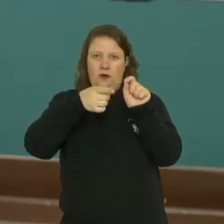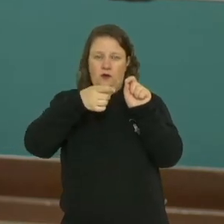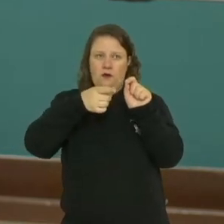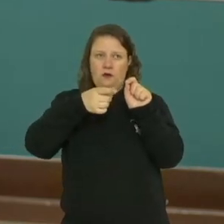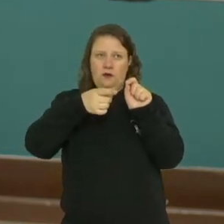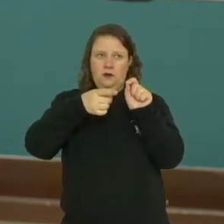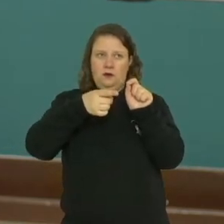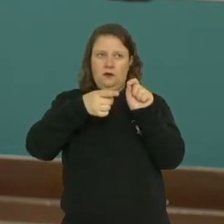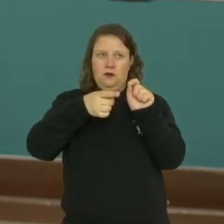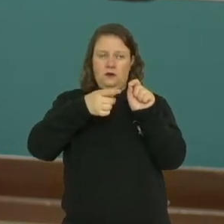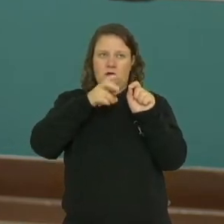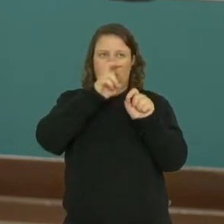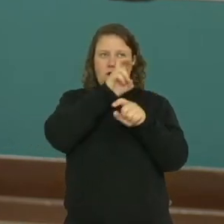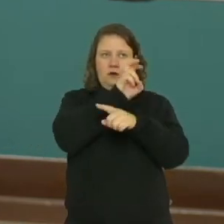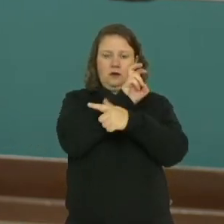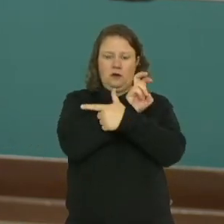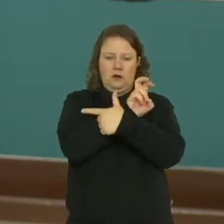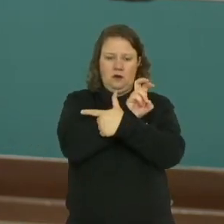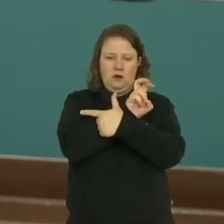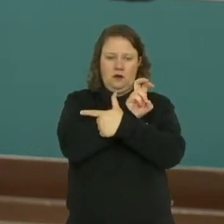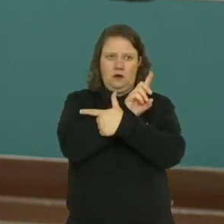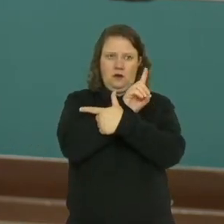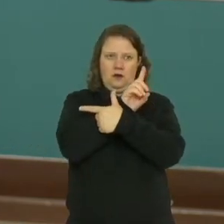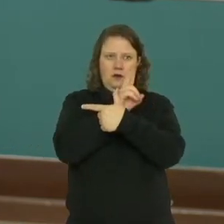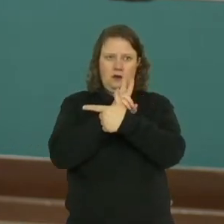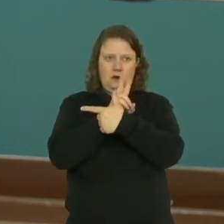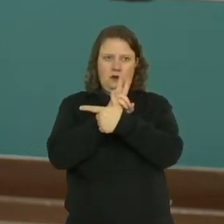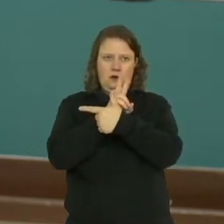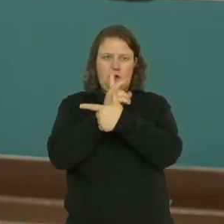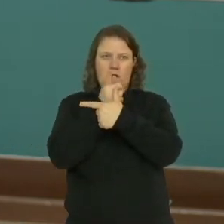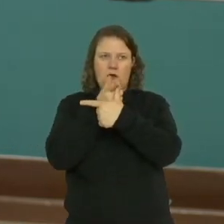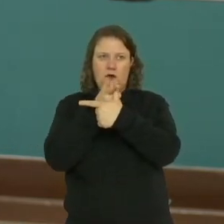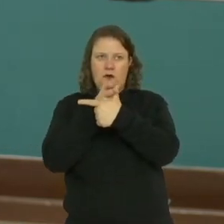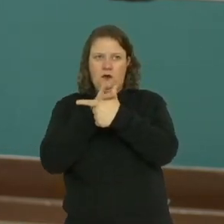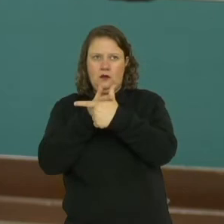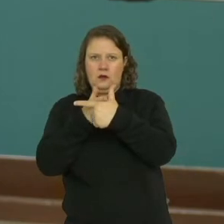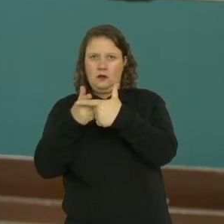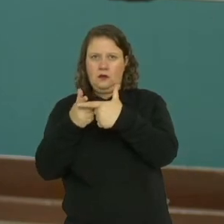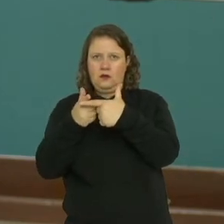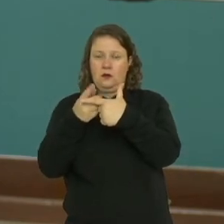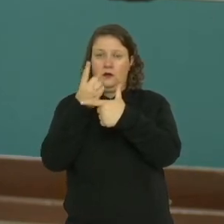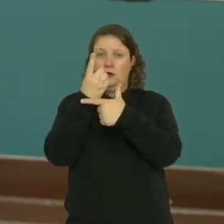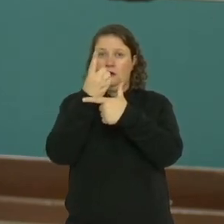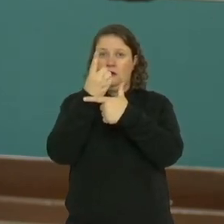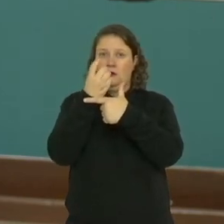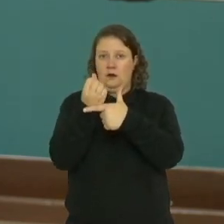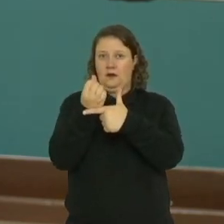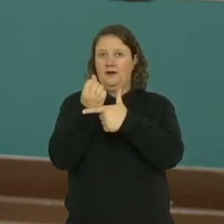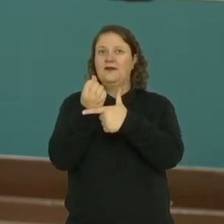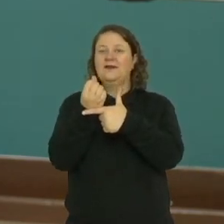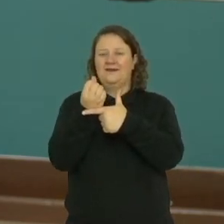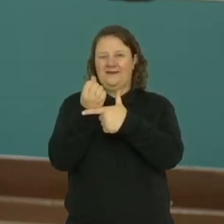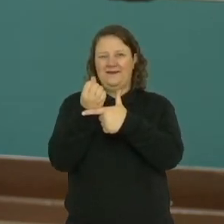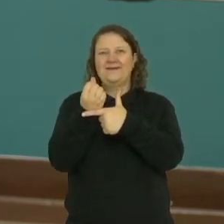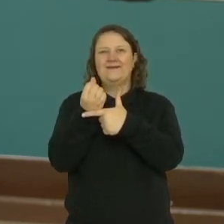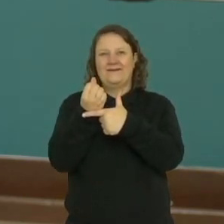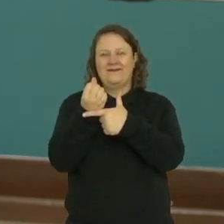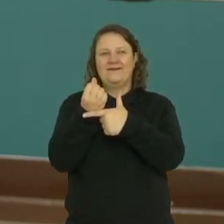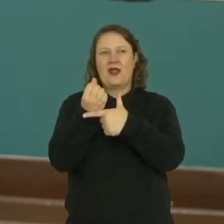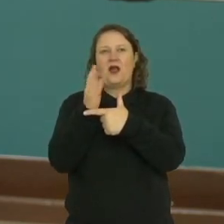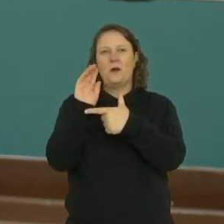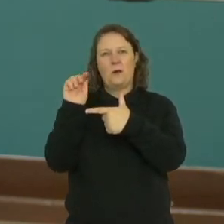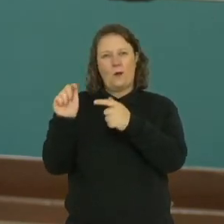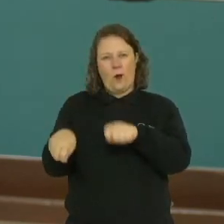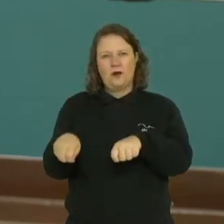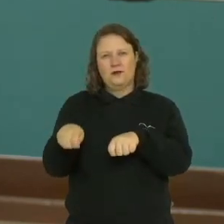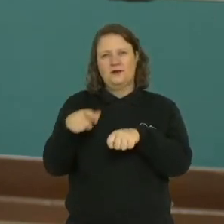o 512 vezes 10 vira 5.120 e o 1,6 se torna 16. E a gente agora